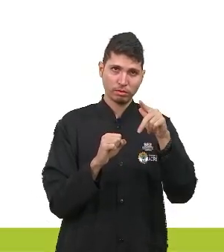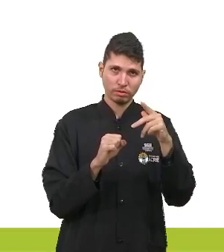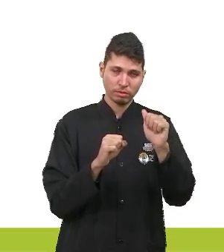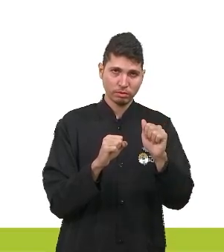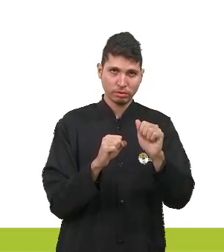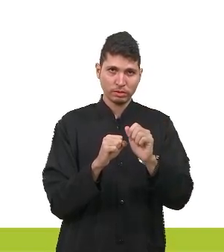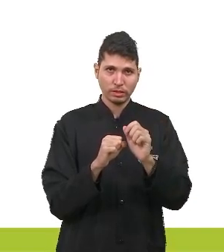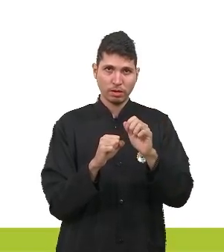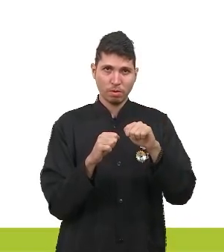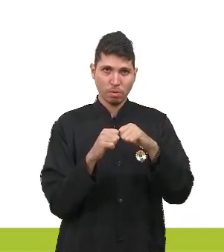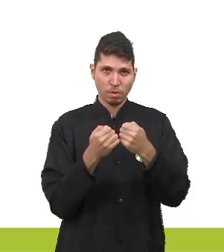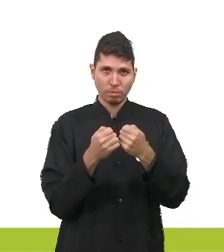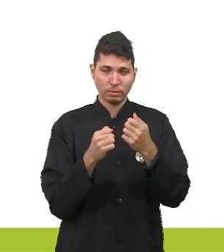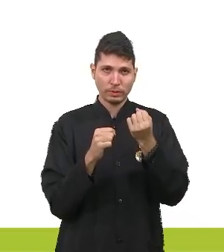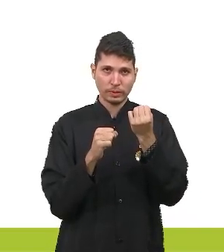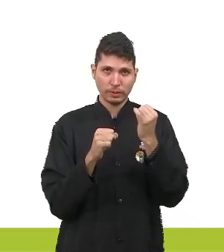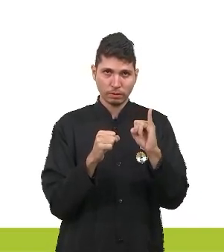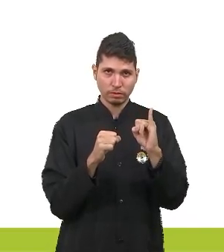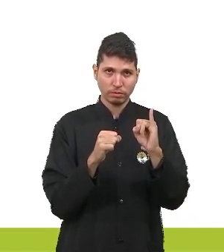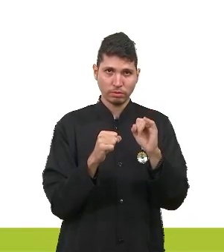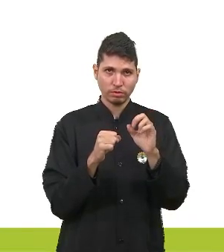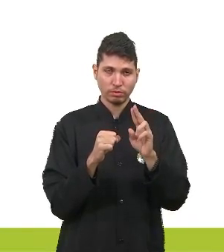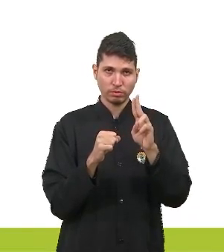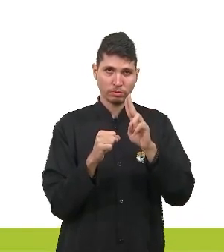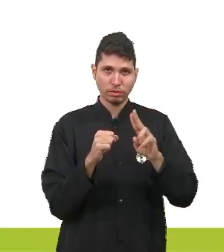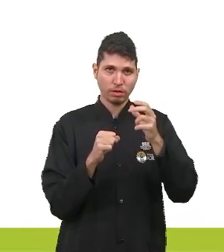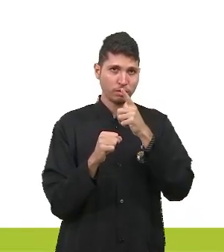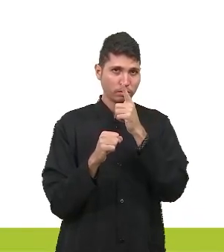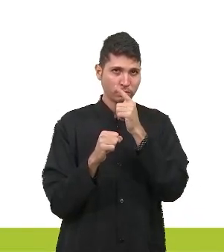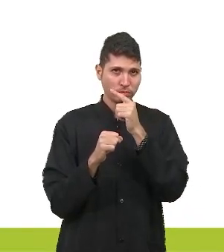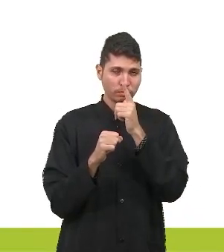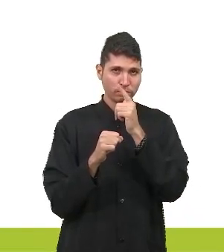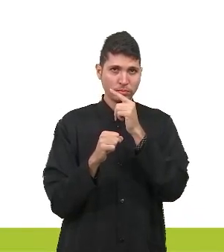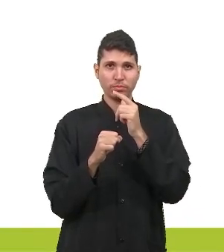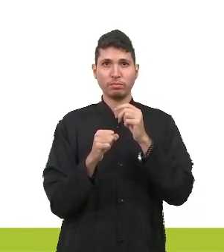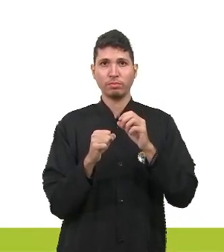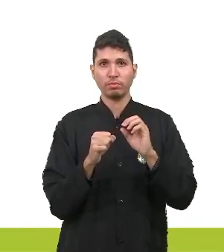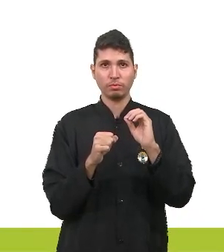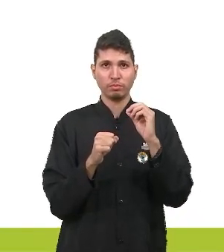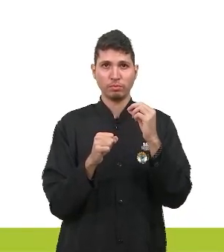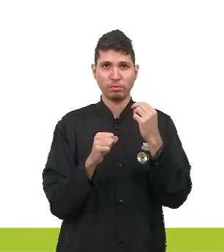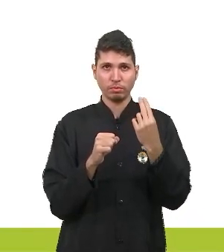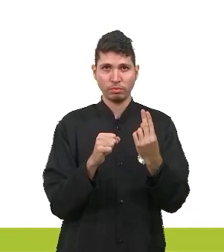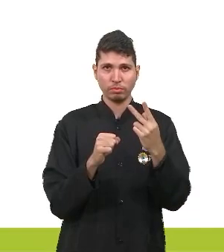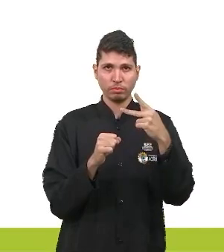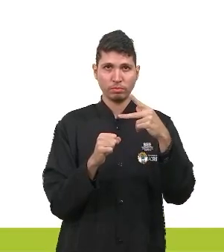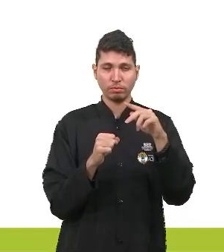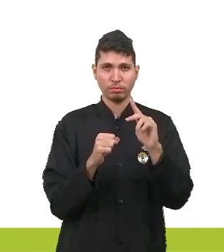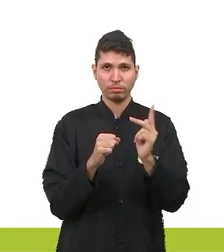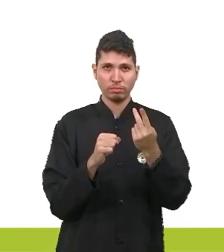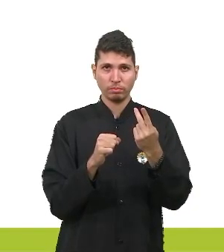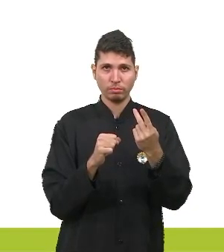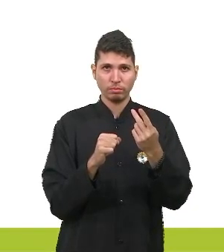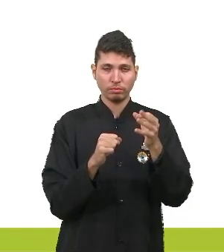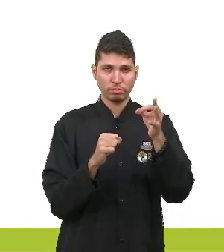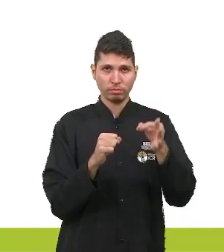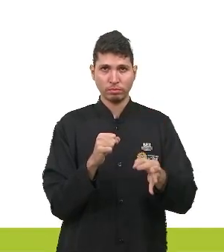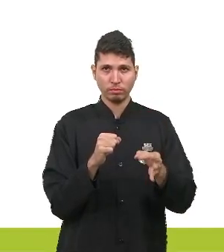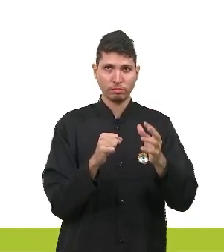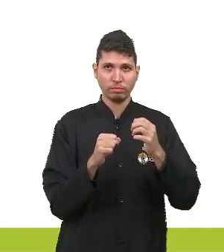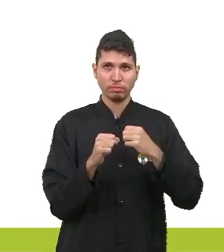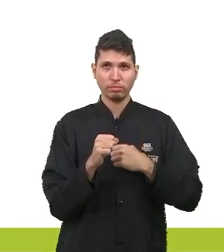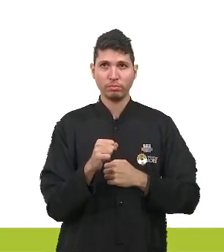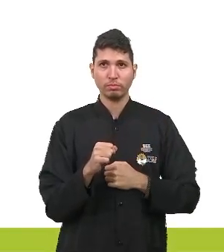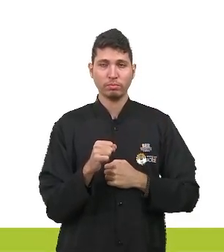quando tiver uma solução com água e com pH ideal. No caso